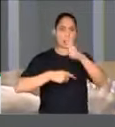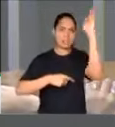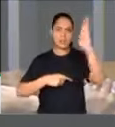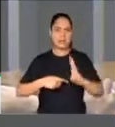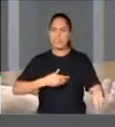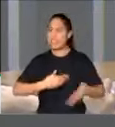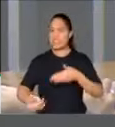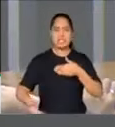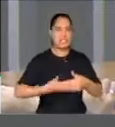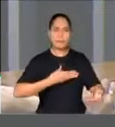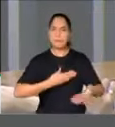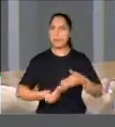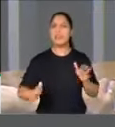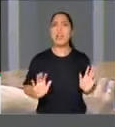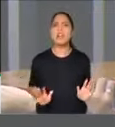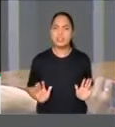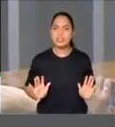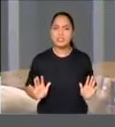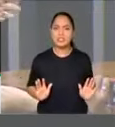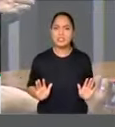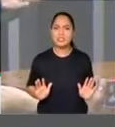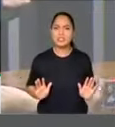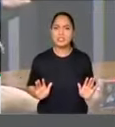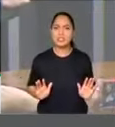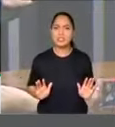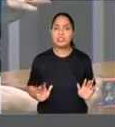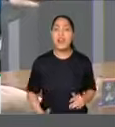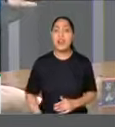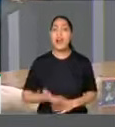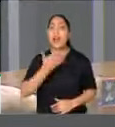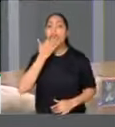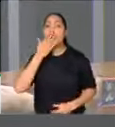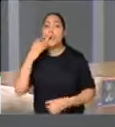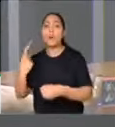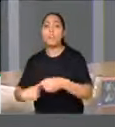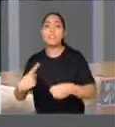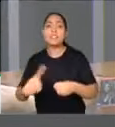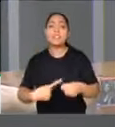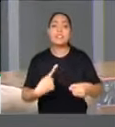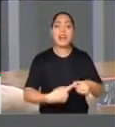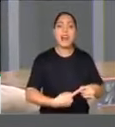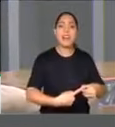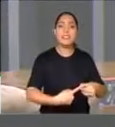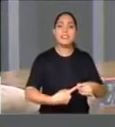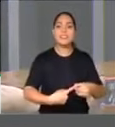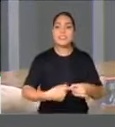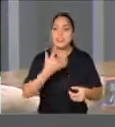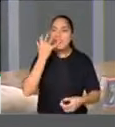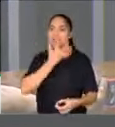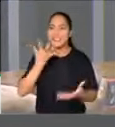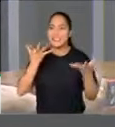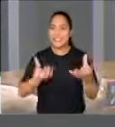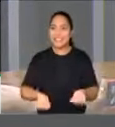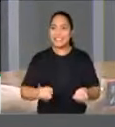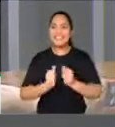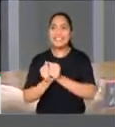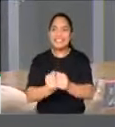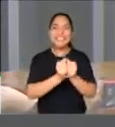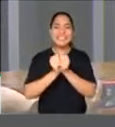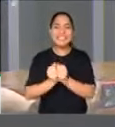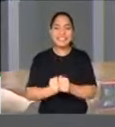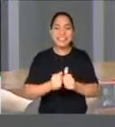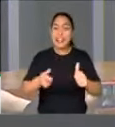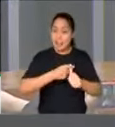indiscriminadamente. Então, a cor dessa cidade é de quem? Eu queria que todos cantássemos juntos, porque essa é na